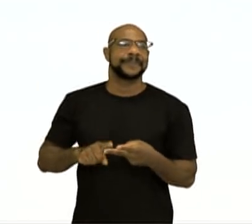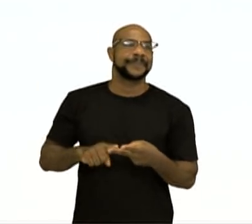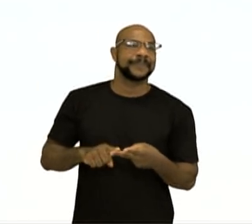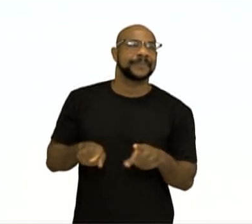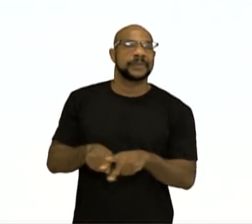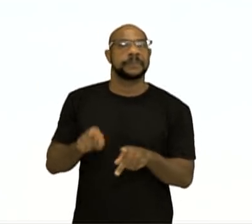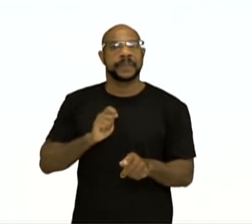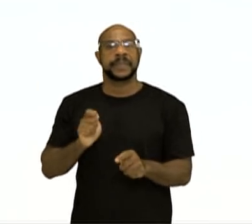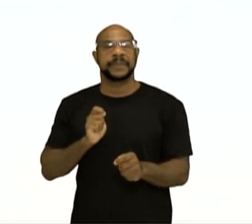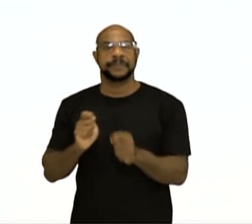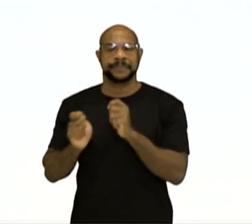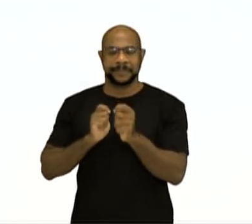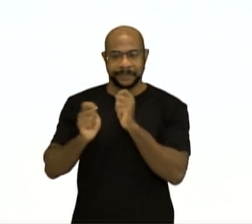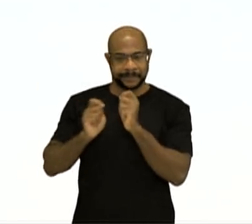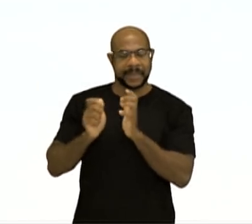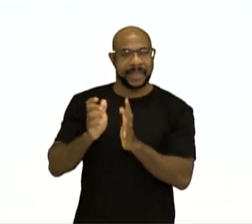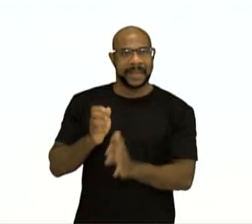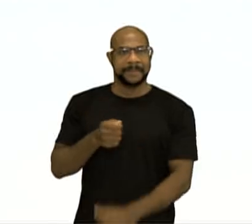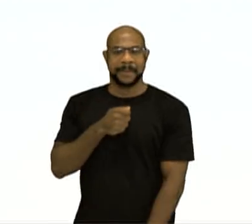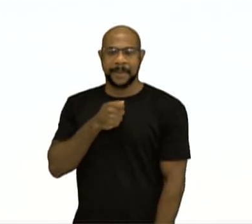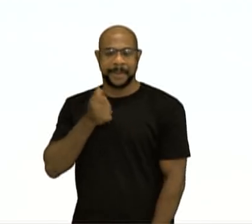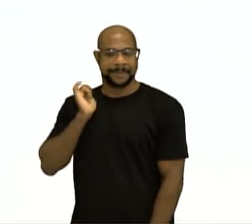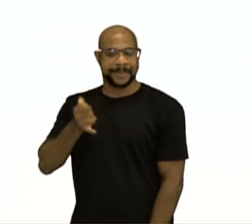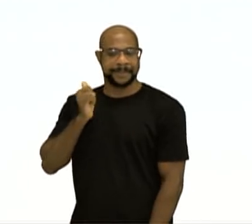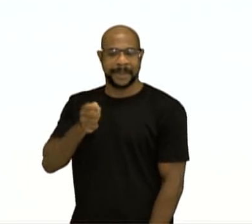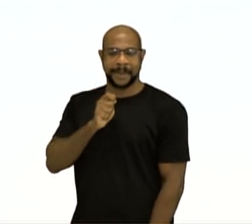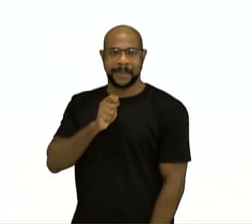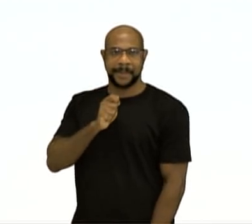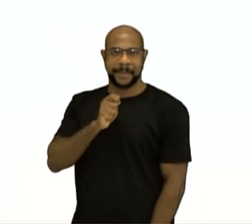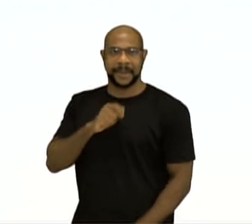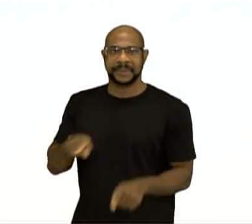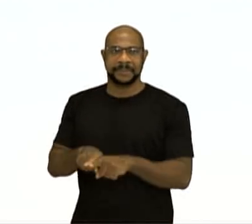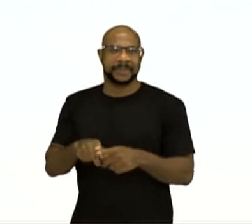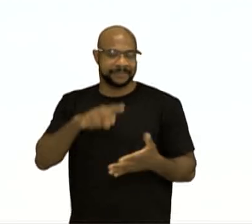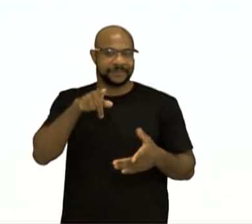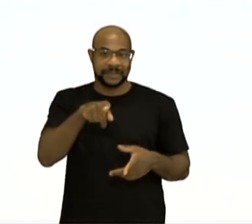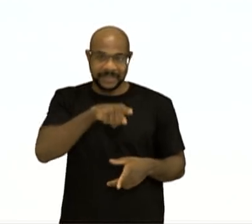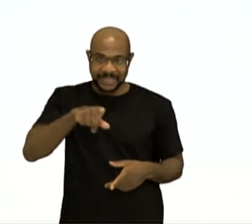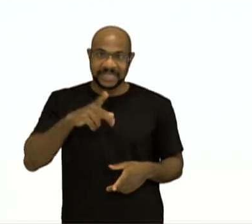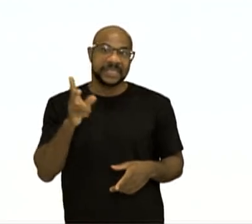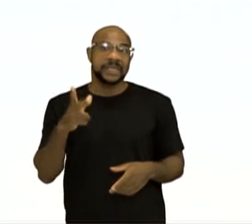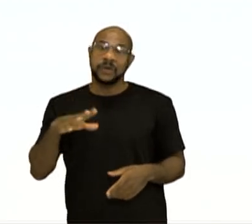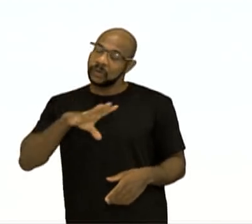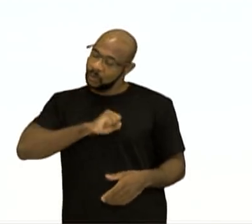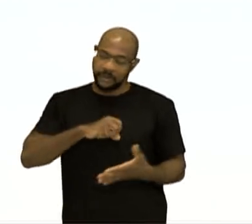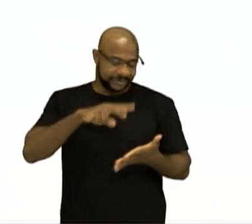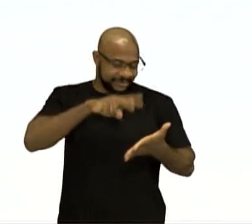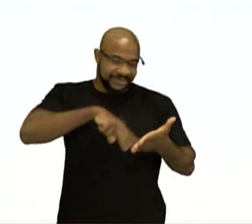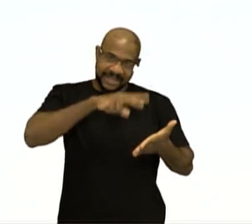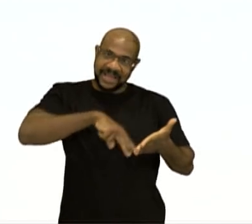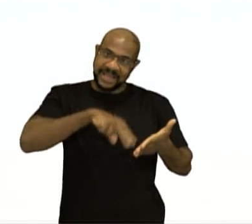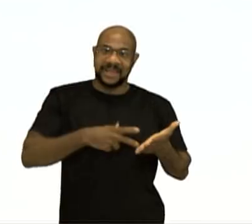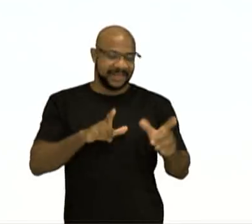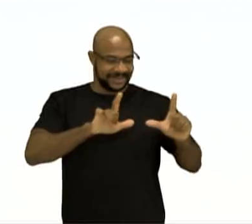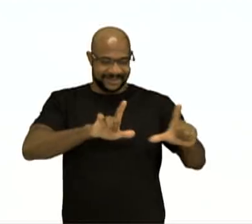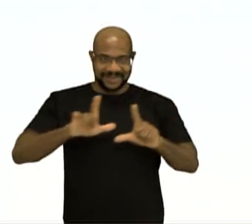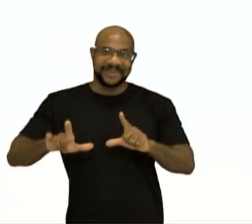uma narrativa, né? Para você que faz leituras de HQ, sabe do que eu estou